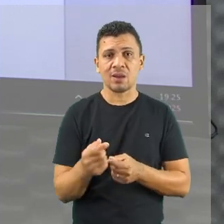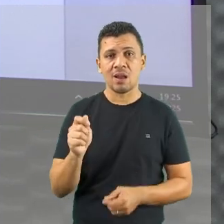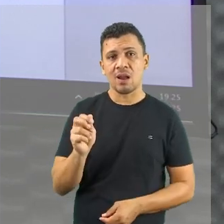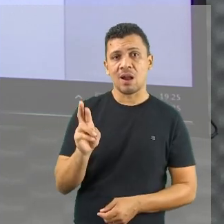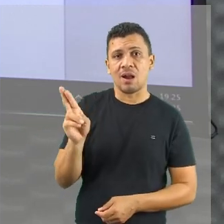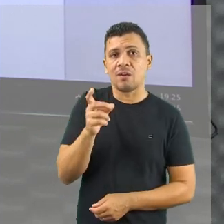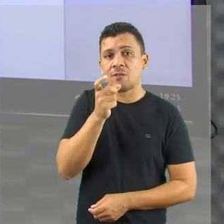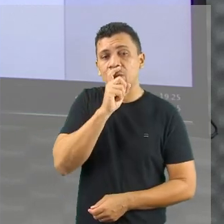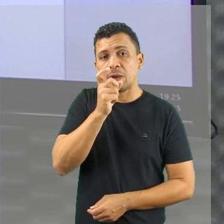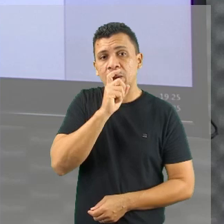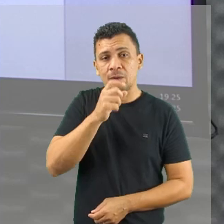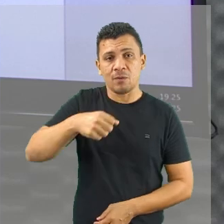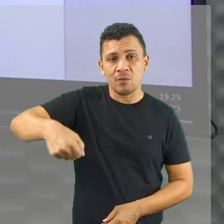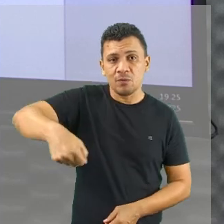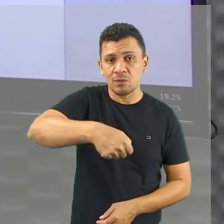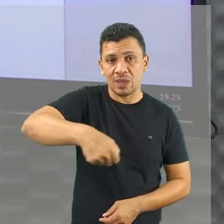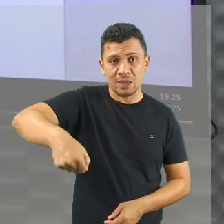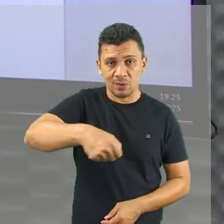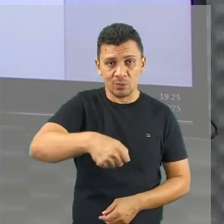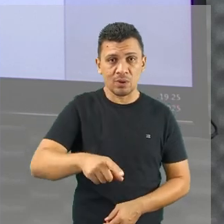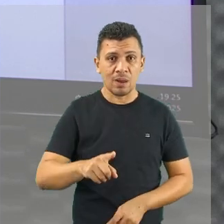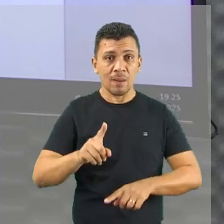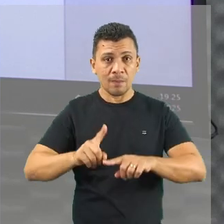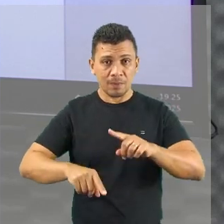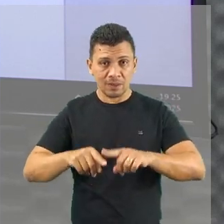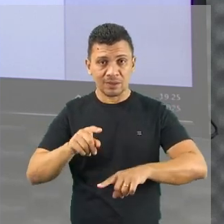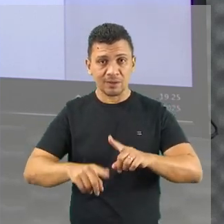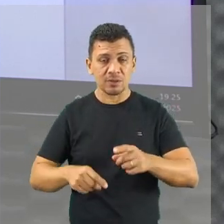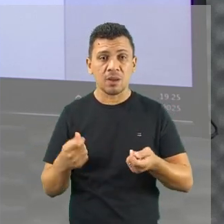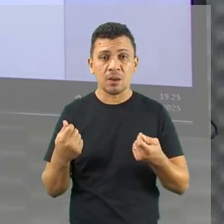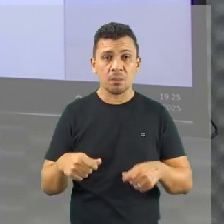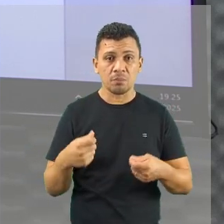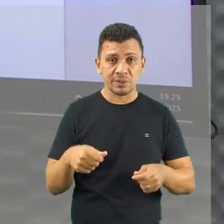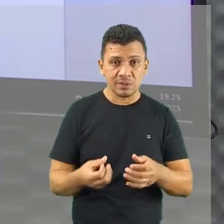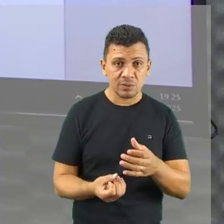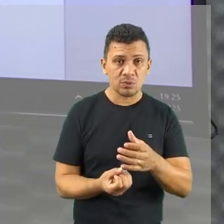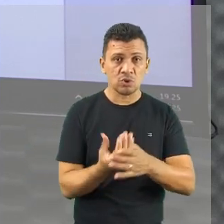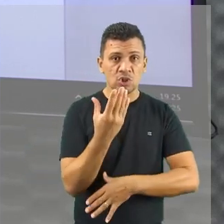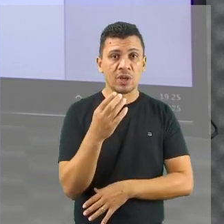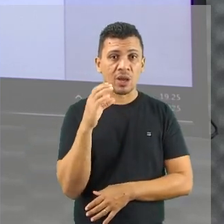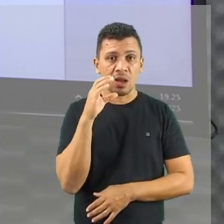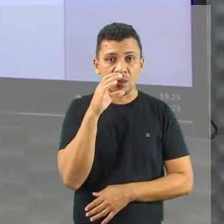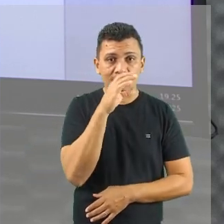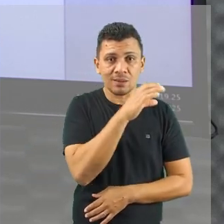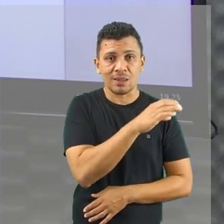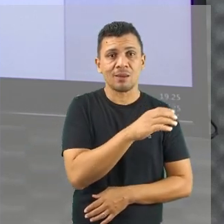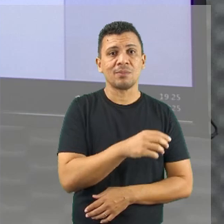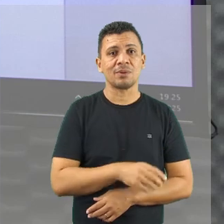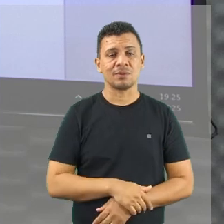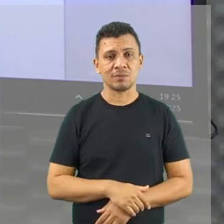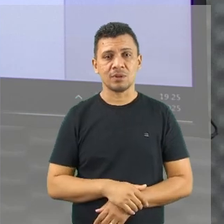ferro de engomar, são aparelhos que precisam gerar energia térmica, converter